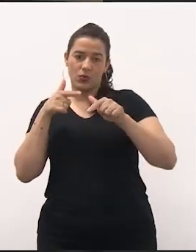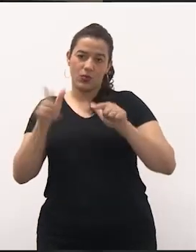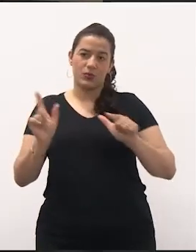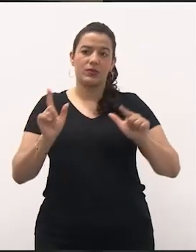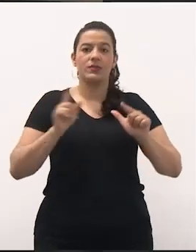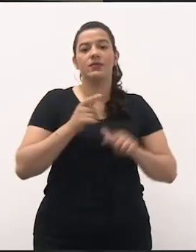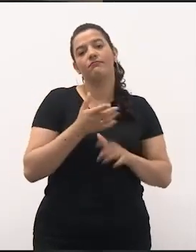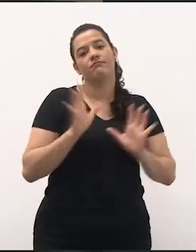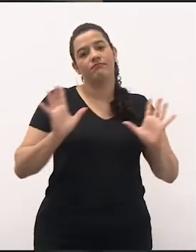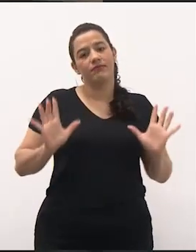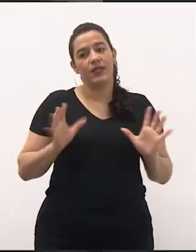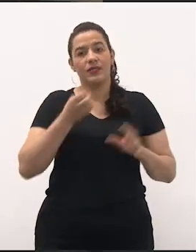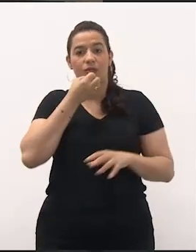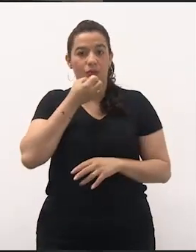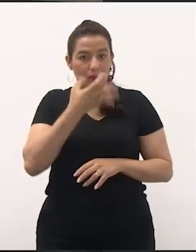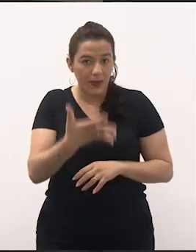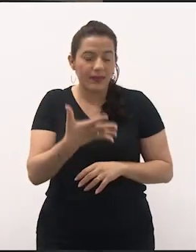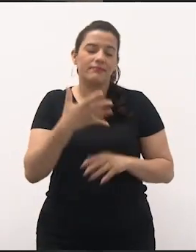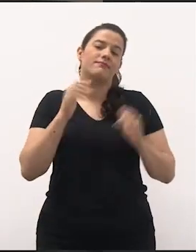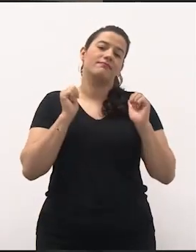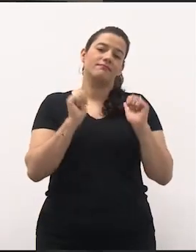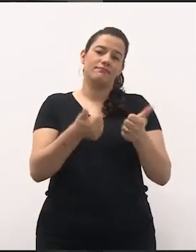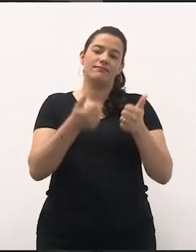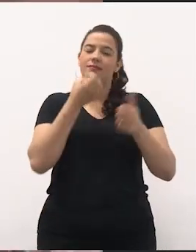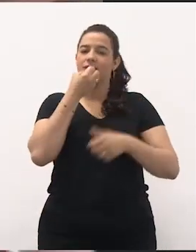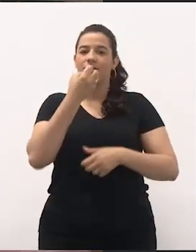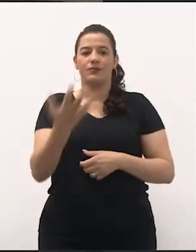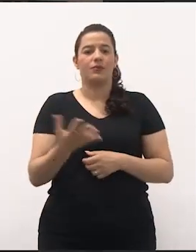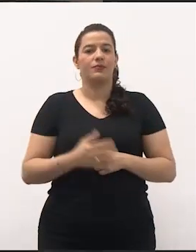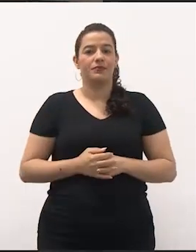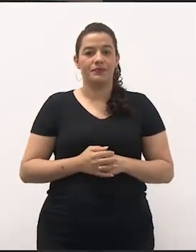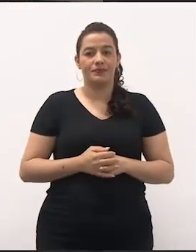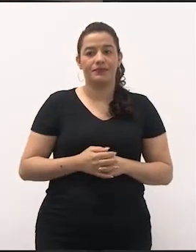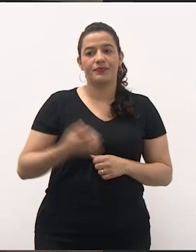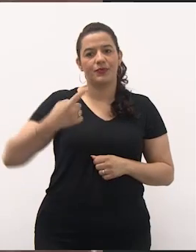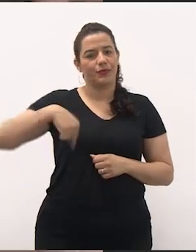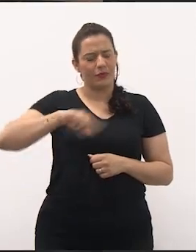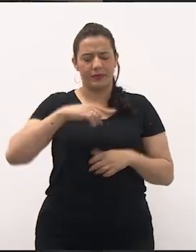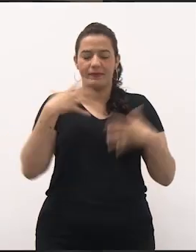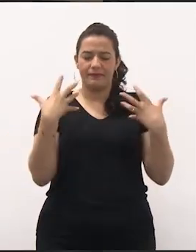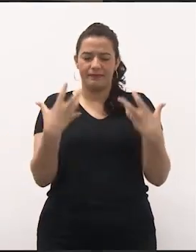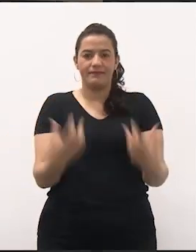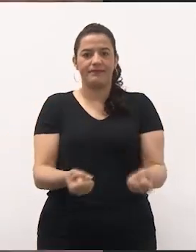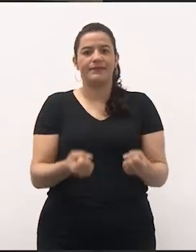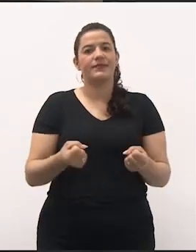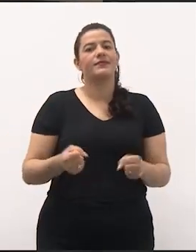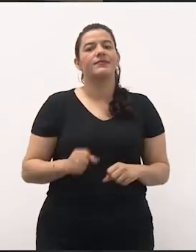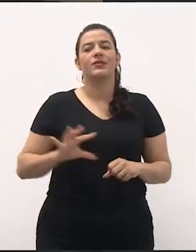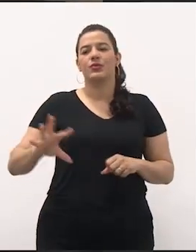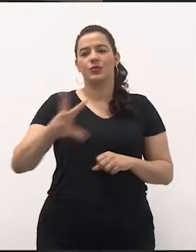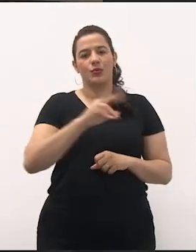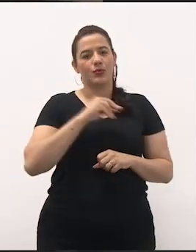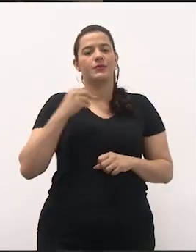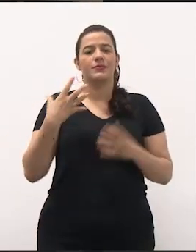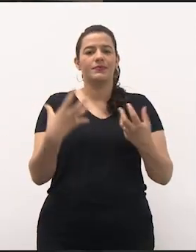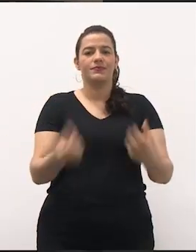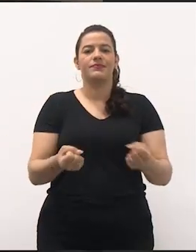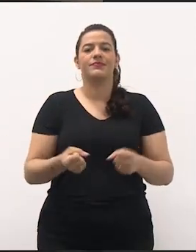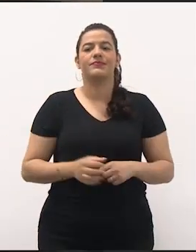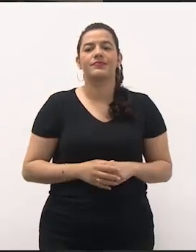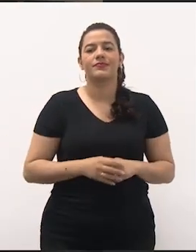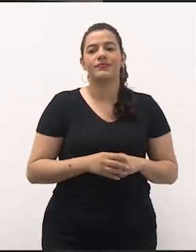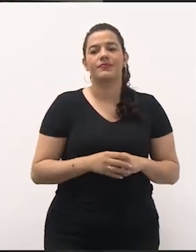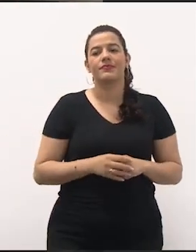que sejam do bem, é claro, serão muito bem-vindas, né? E a gente aceita e abraça todas elas. Então, vamos lá, vamos